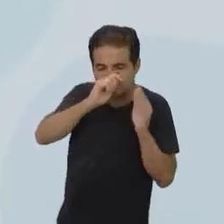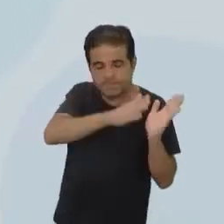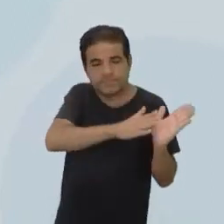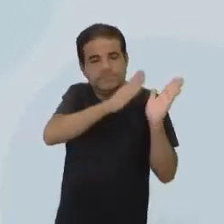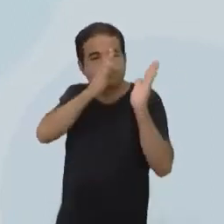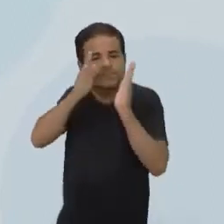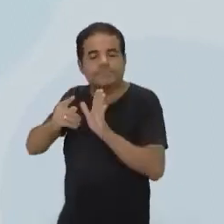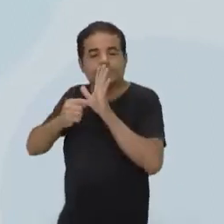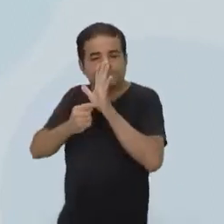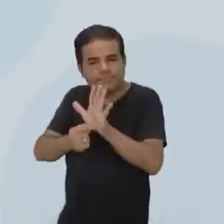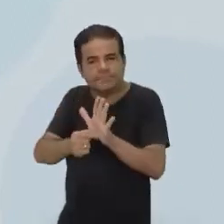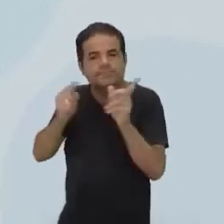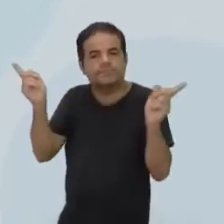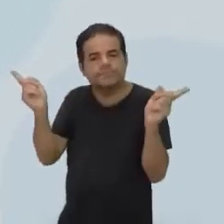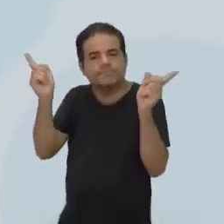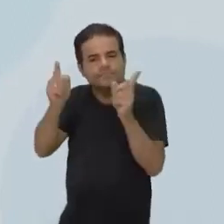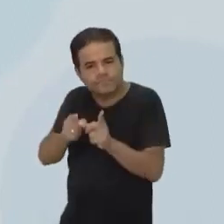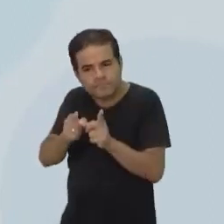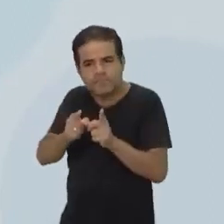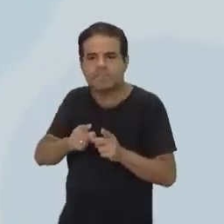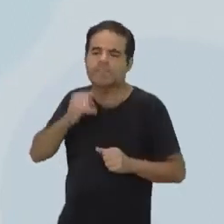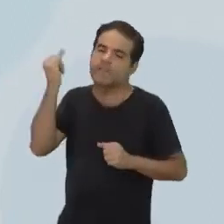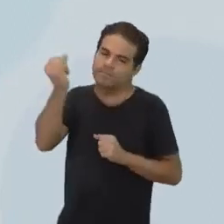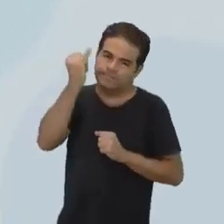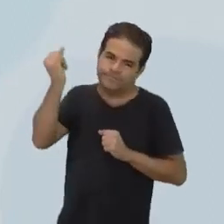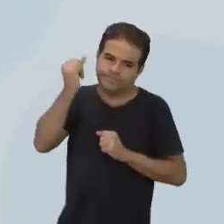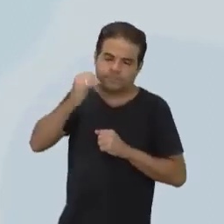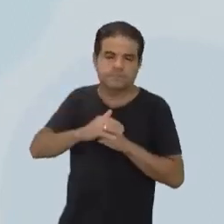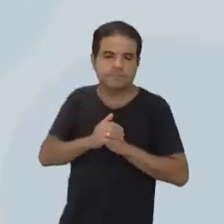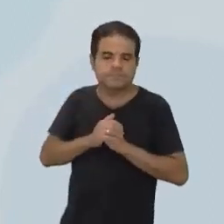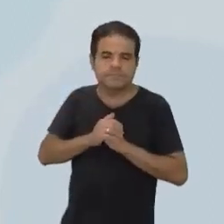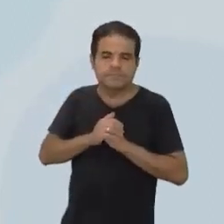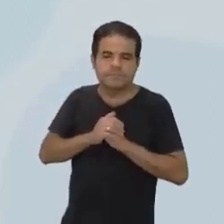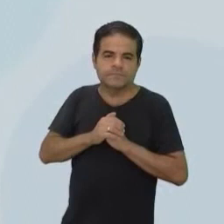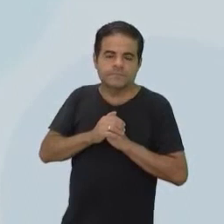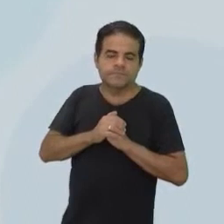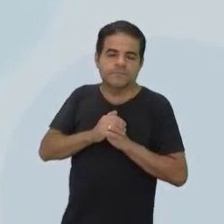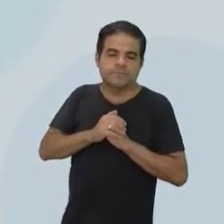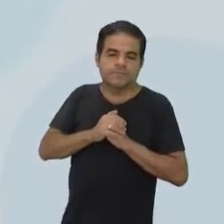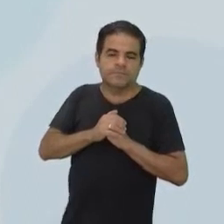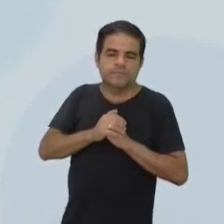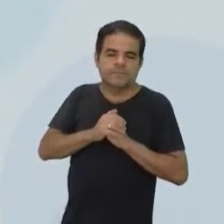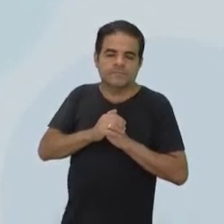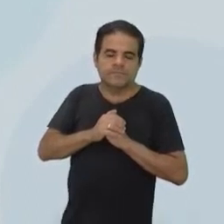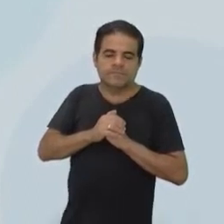os apontamentos menores. Então, isso é super importante. E também